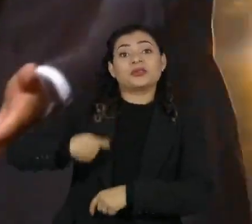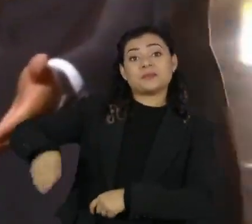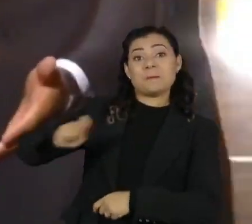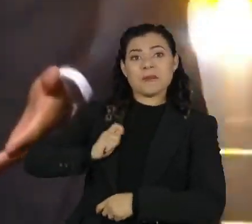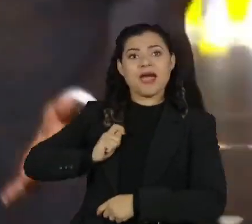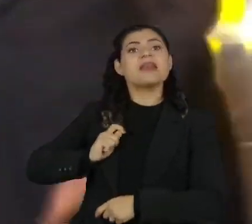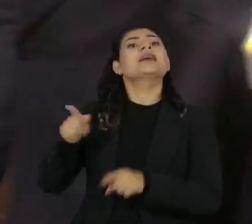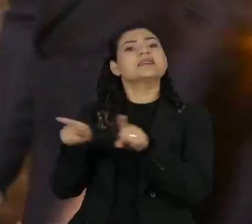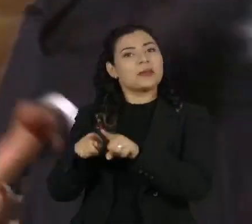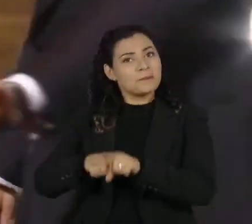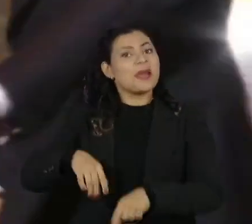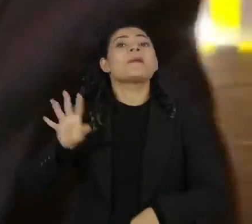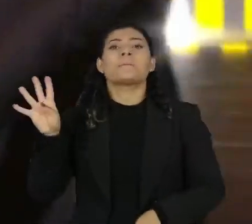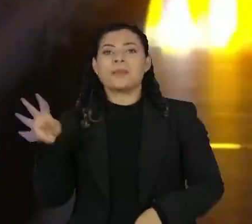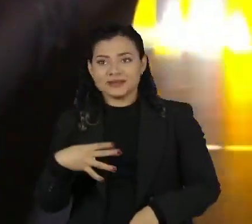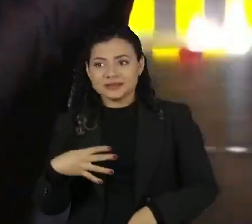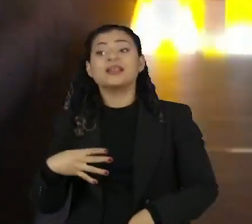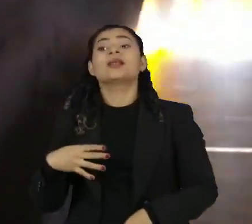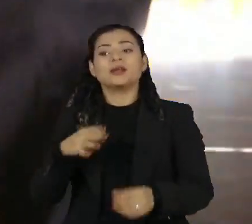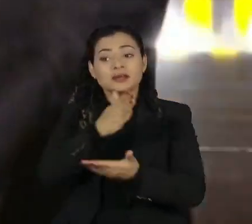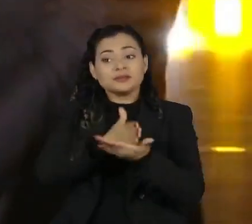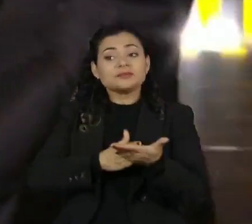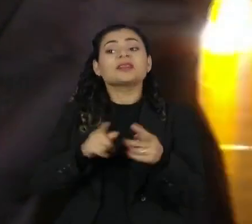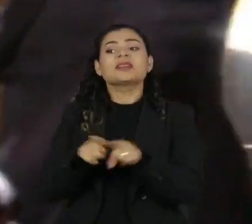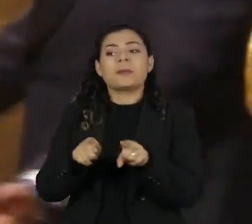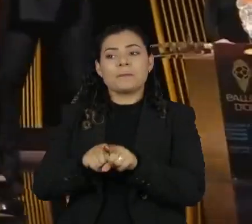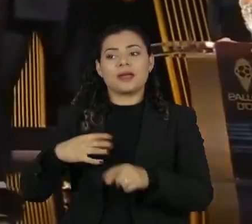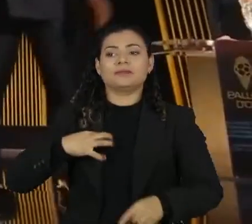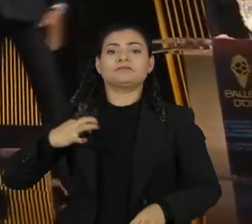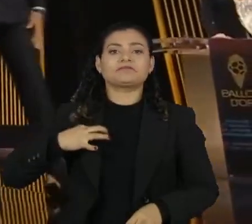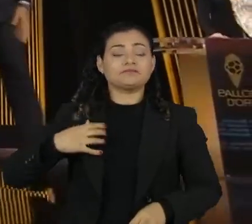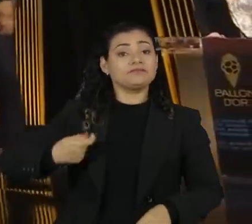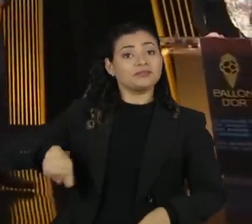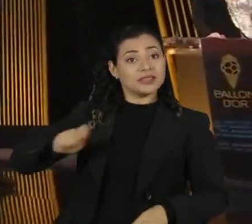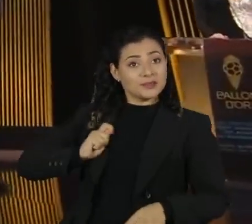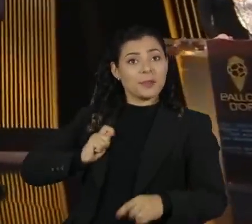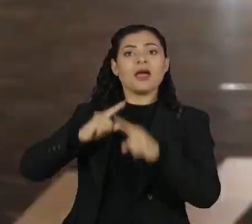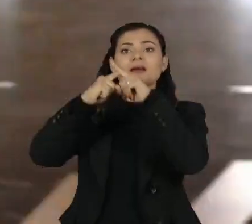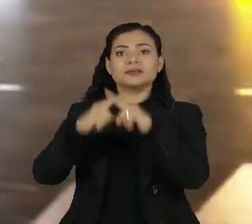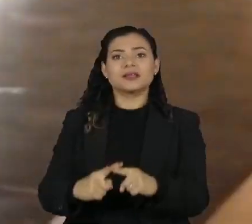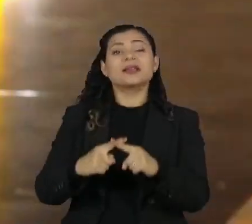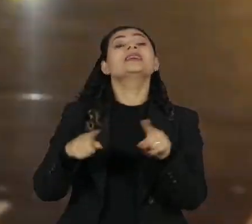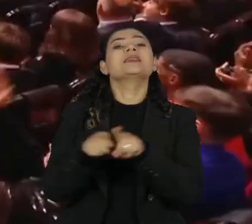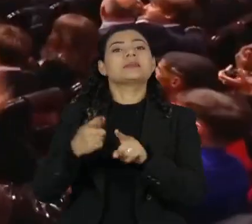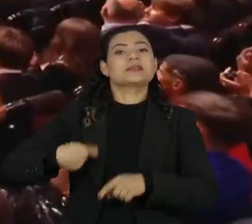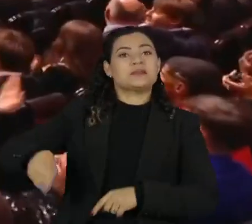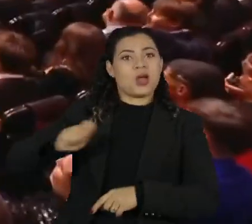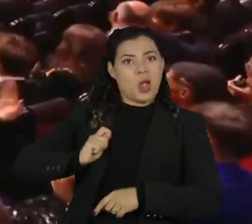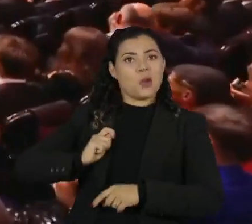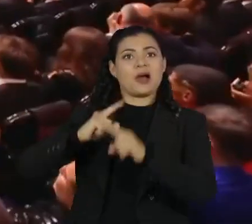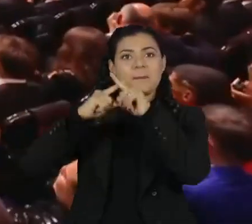e liderou o Barcelona nos títulos da Champions League, Supercopa da Espanha e Campeonato Espanhol.